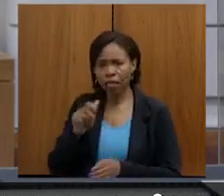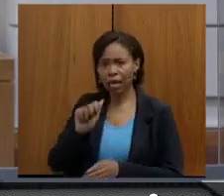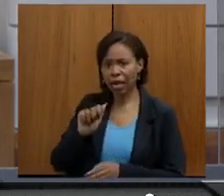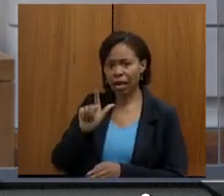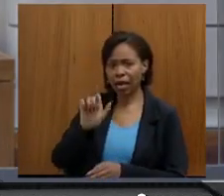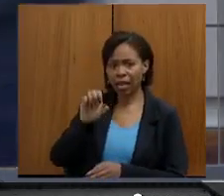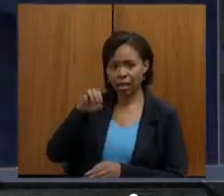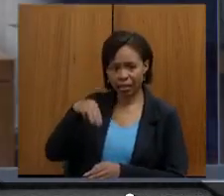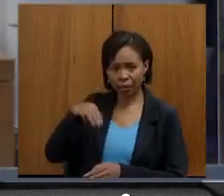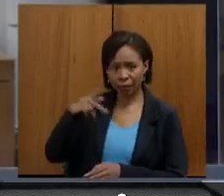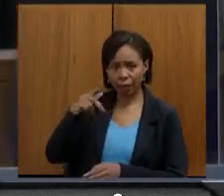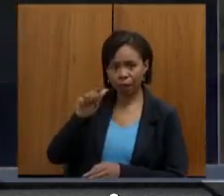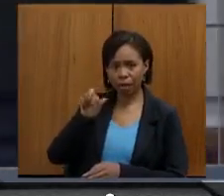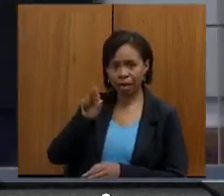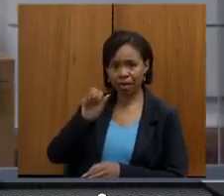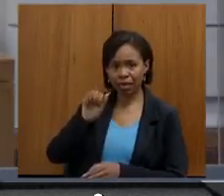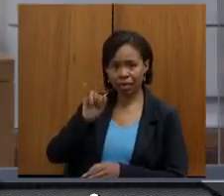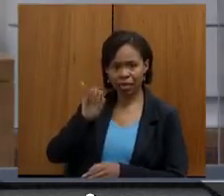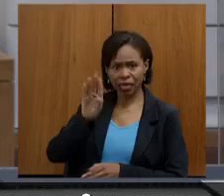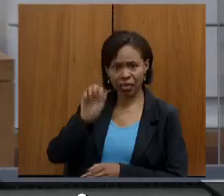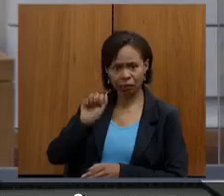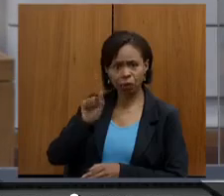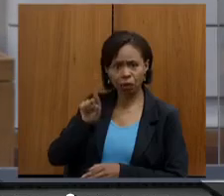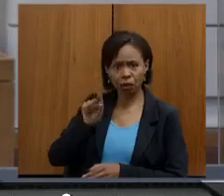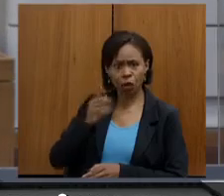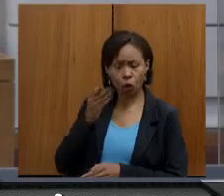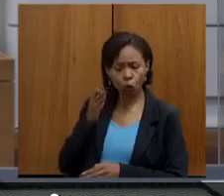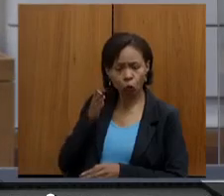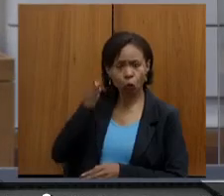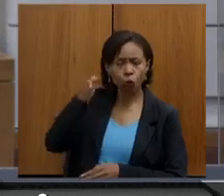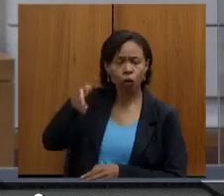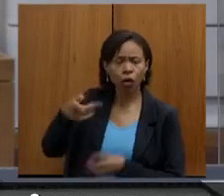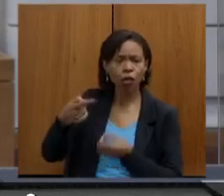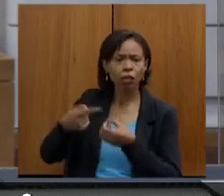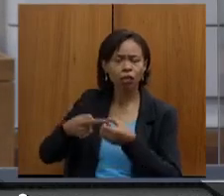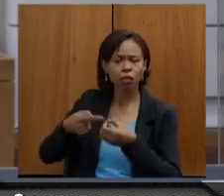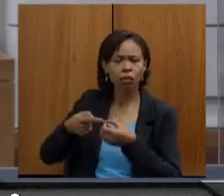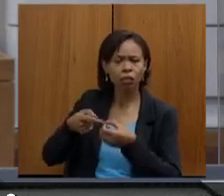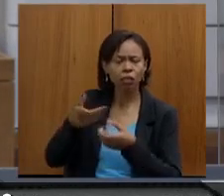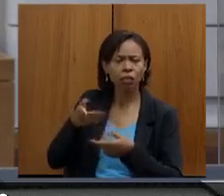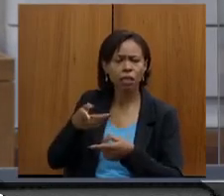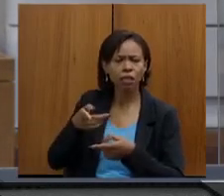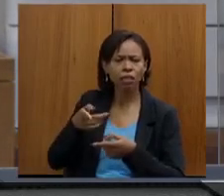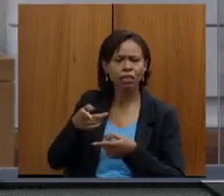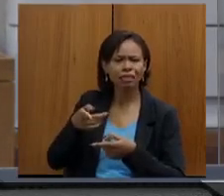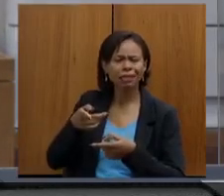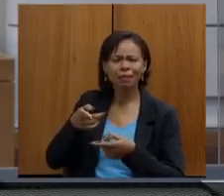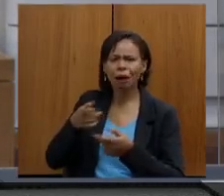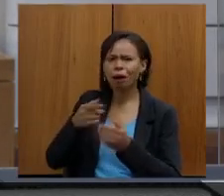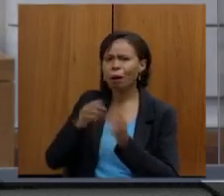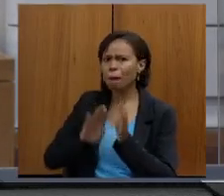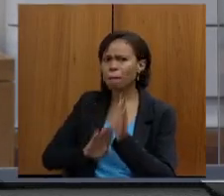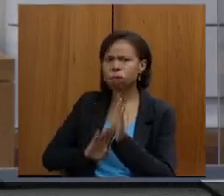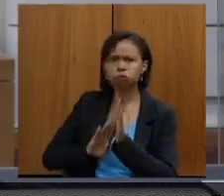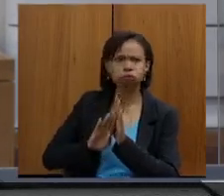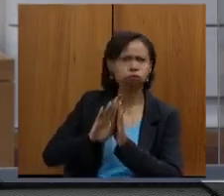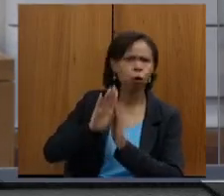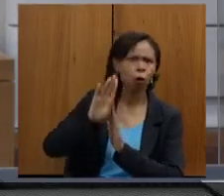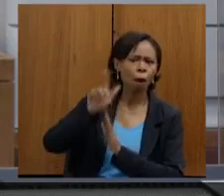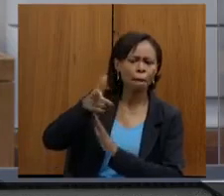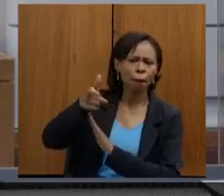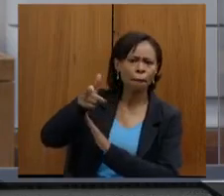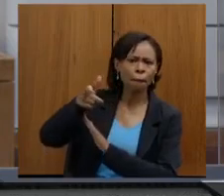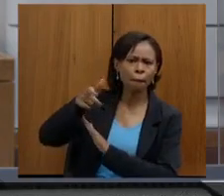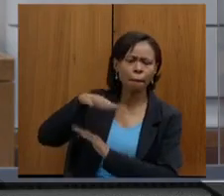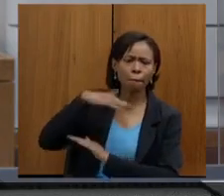ido lá ainda não se atravessa uma ponte e Rio de Janeiro e um aumento assim de homicídios em Além Paraíba